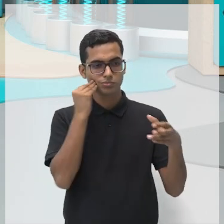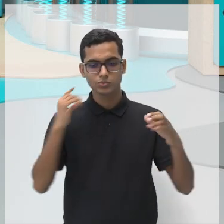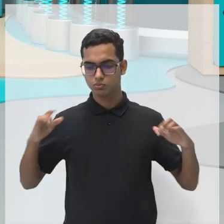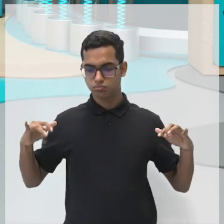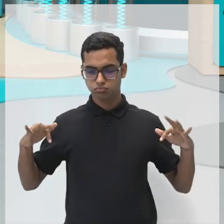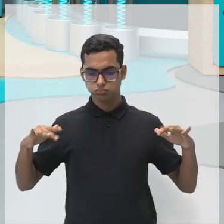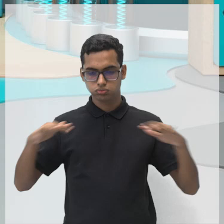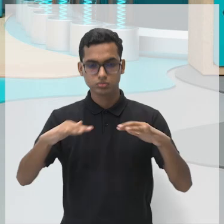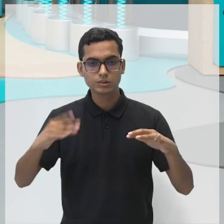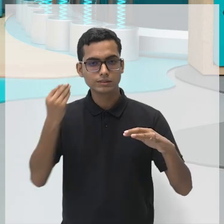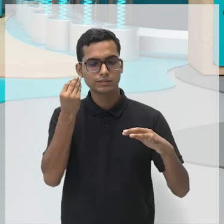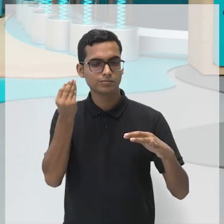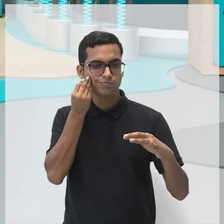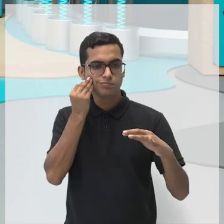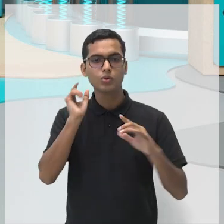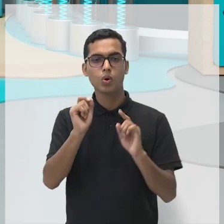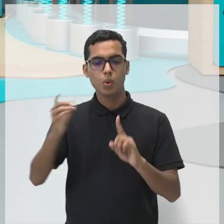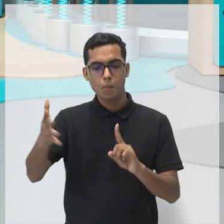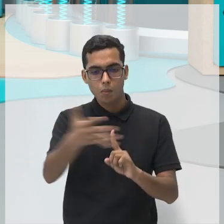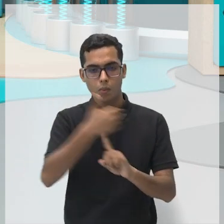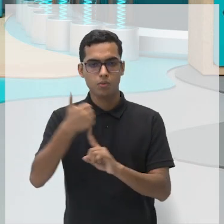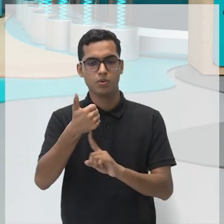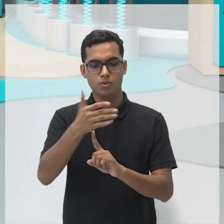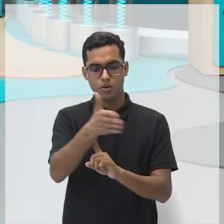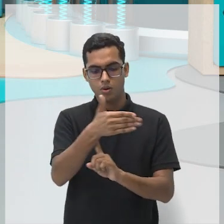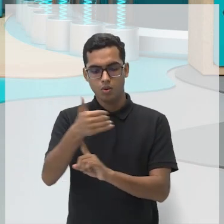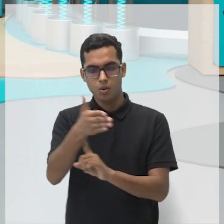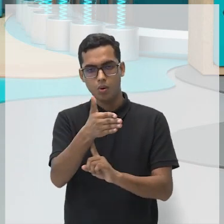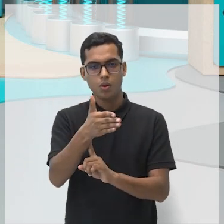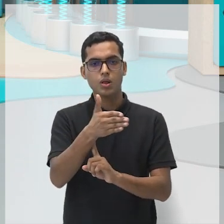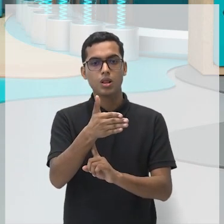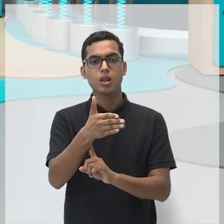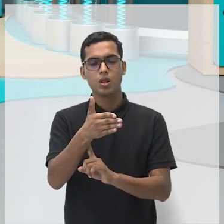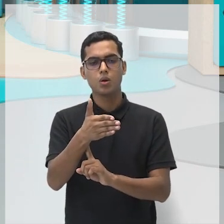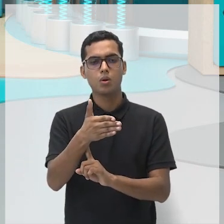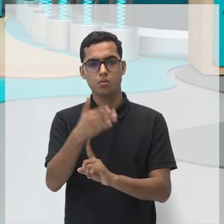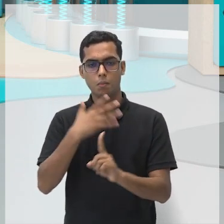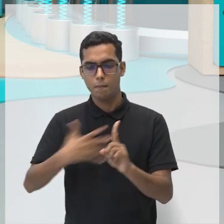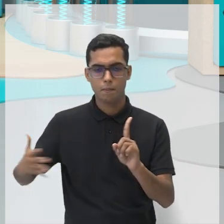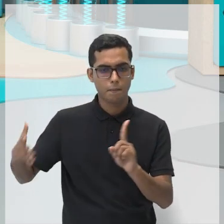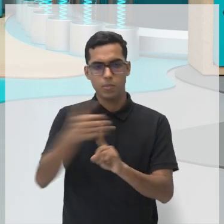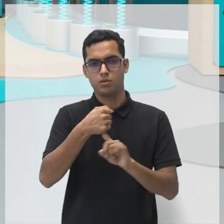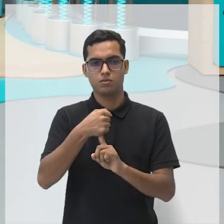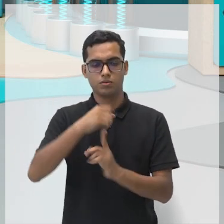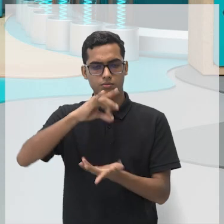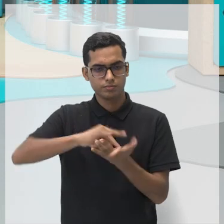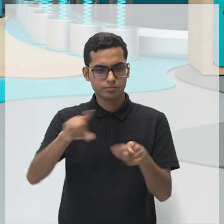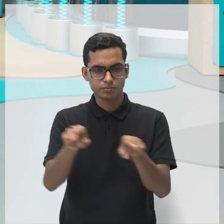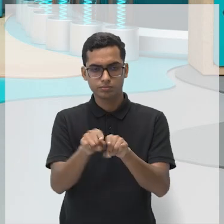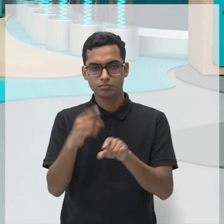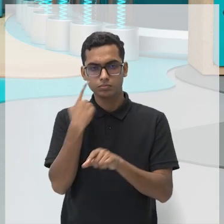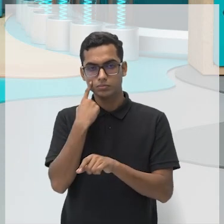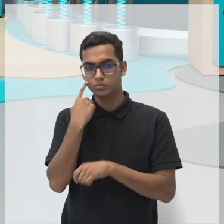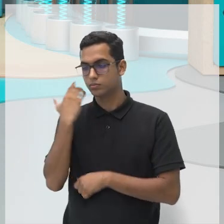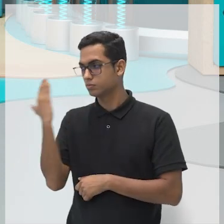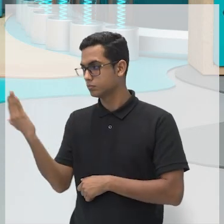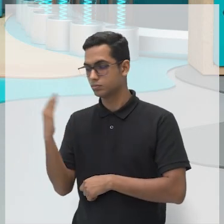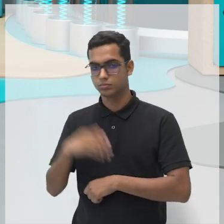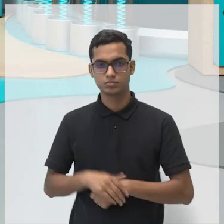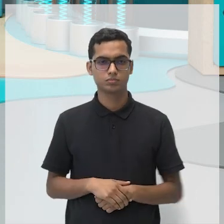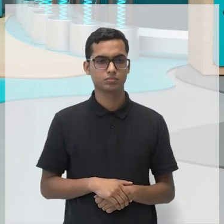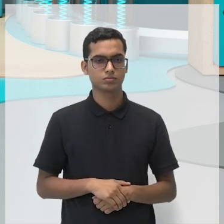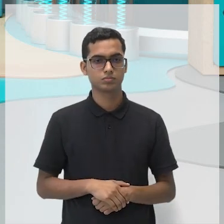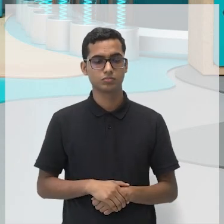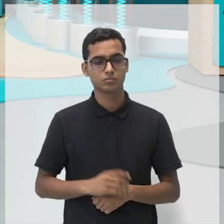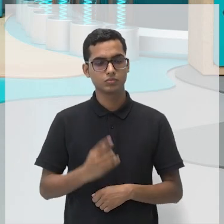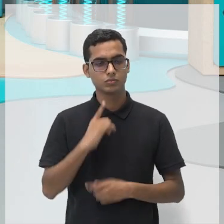centro. E ainda um terceiro modelo, que é o do mata-mata, que é bem simples, ganha a equipe que